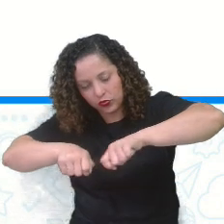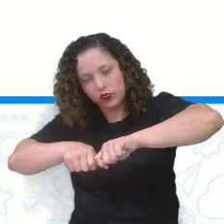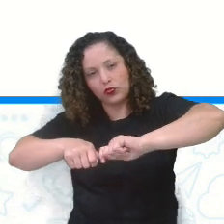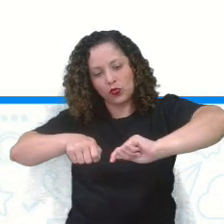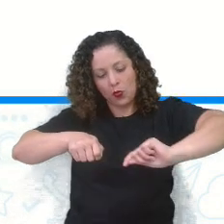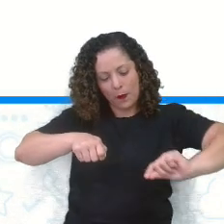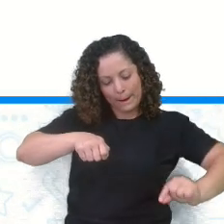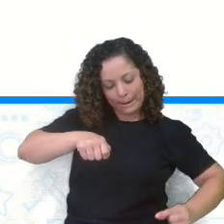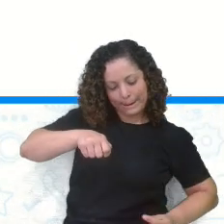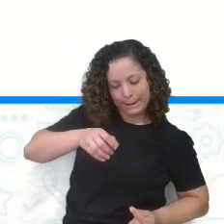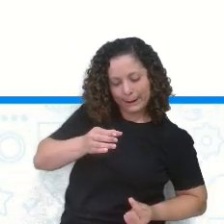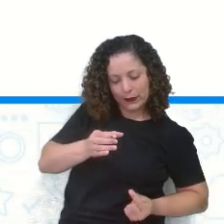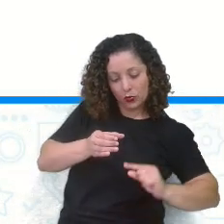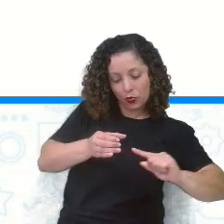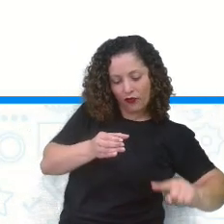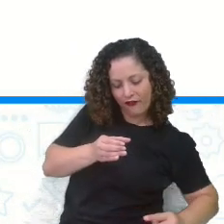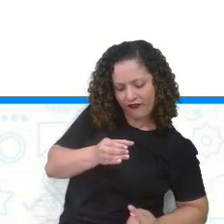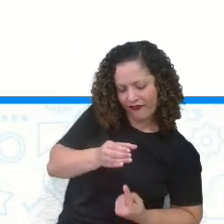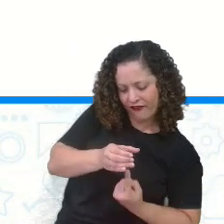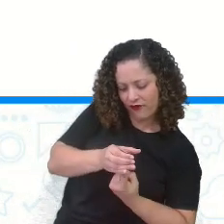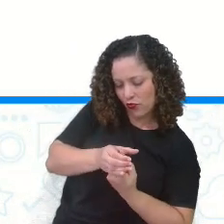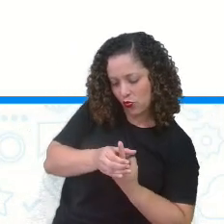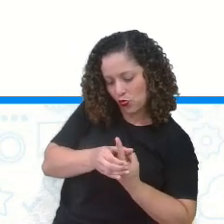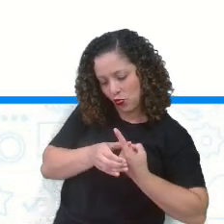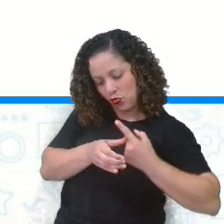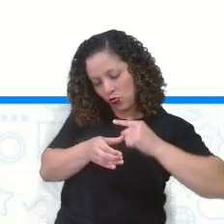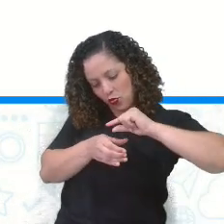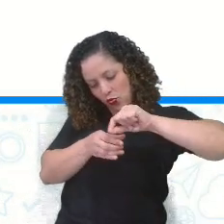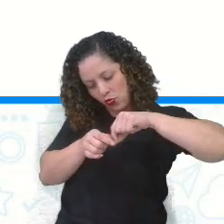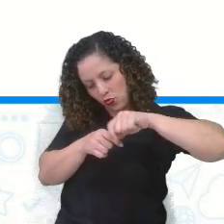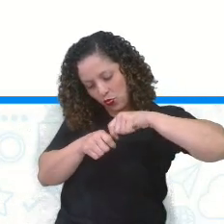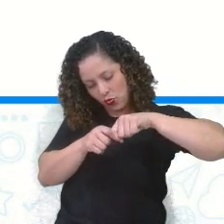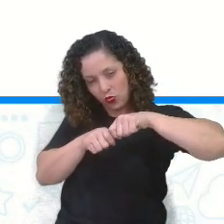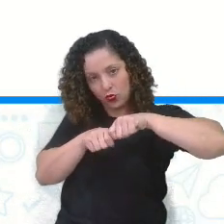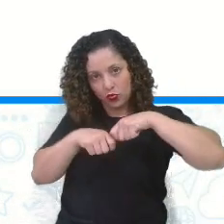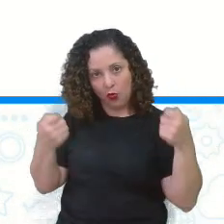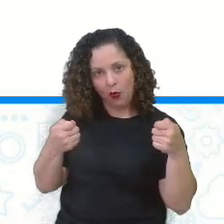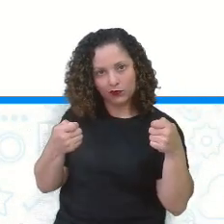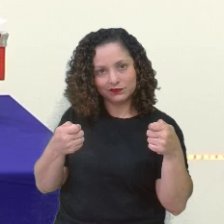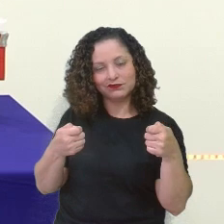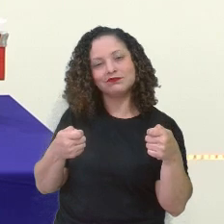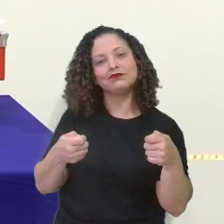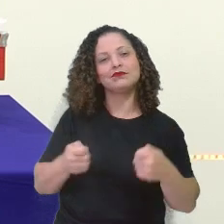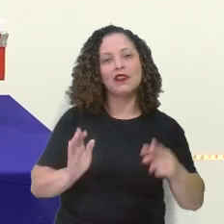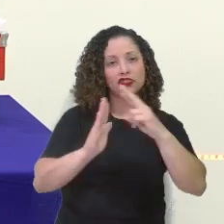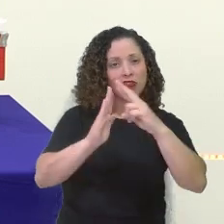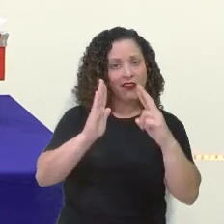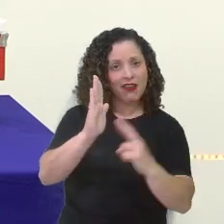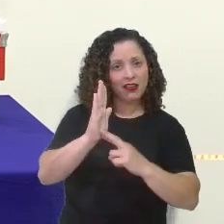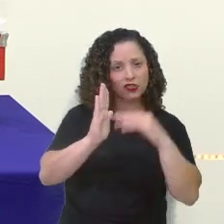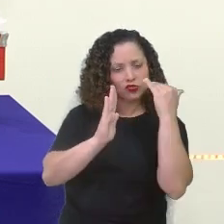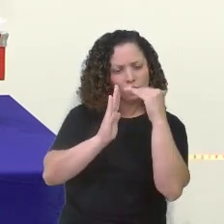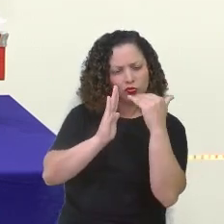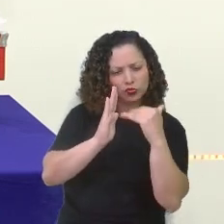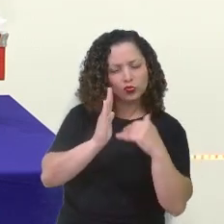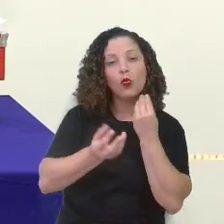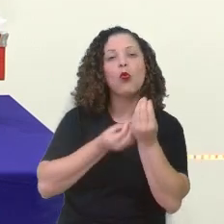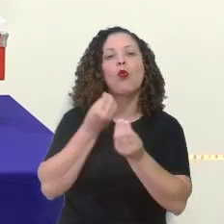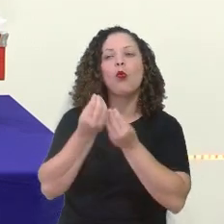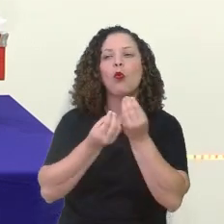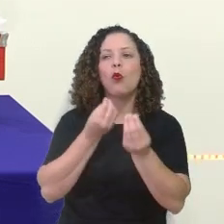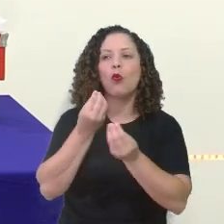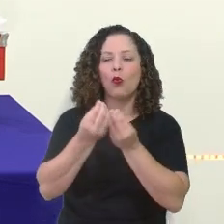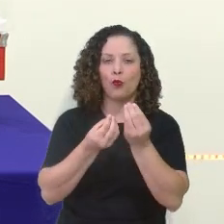furo da tampinha e dê um nó. Olha aí, tá vendo? O passo a passo de como esse cordãozinho vai